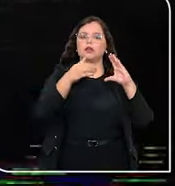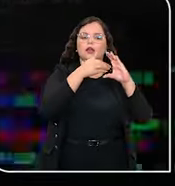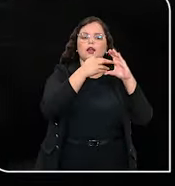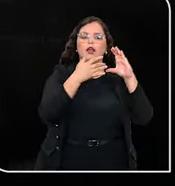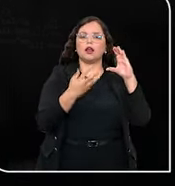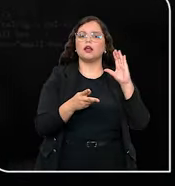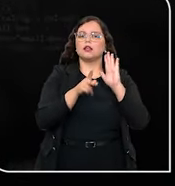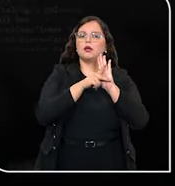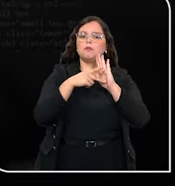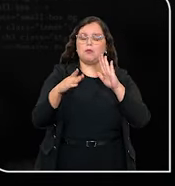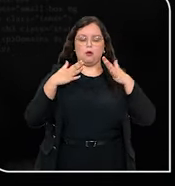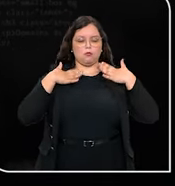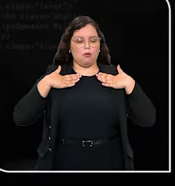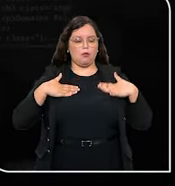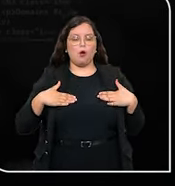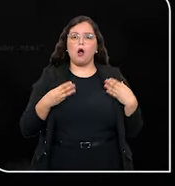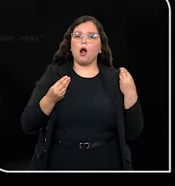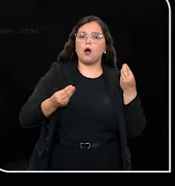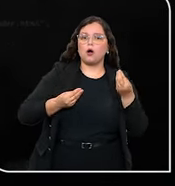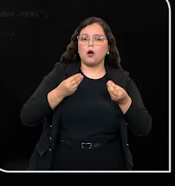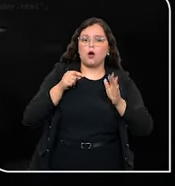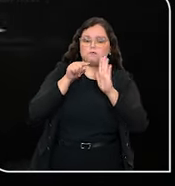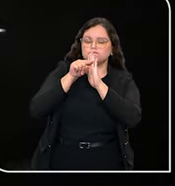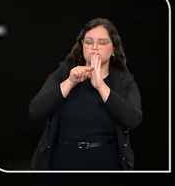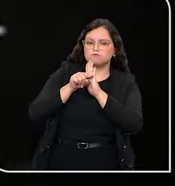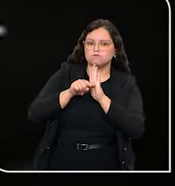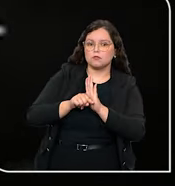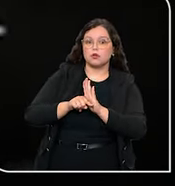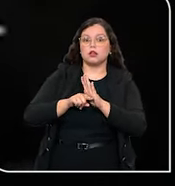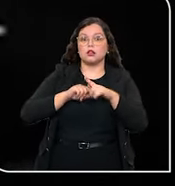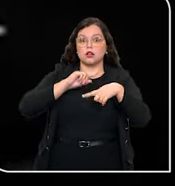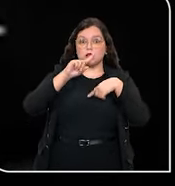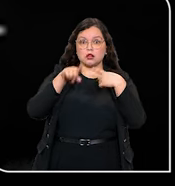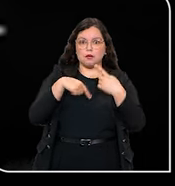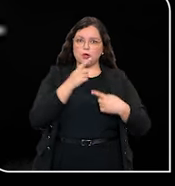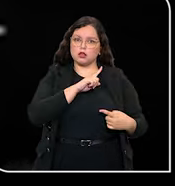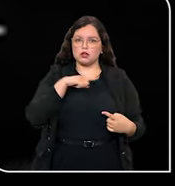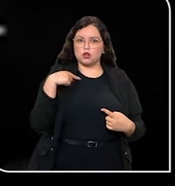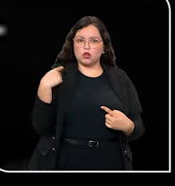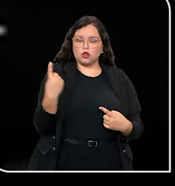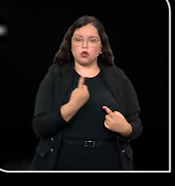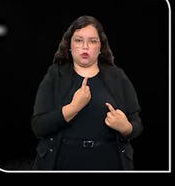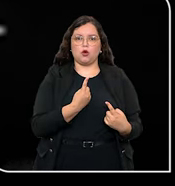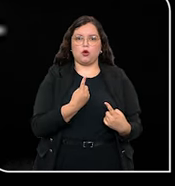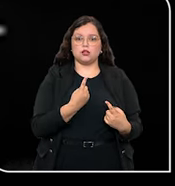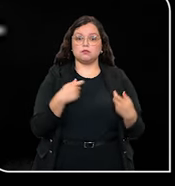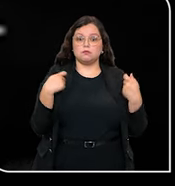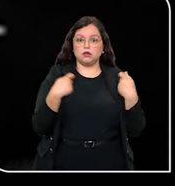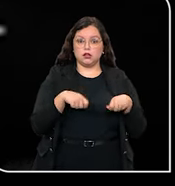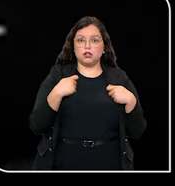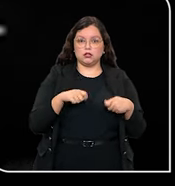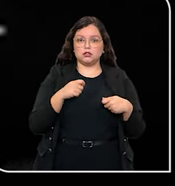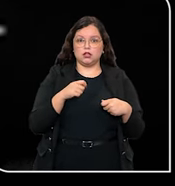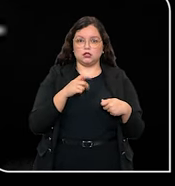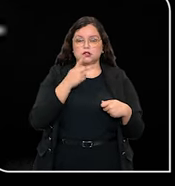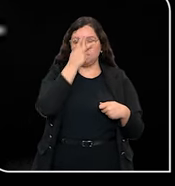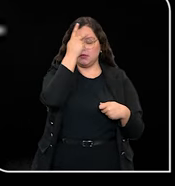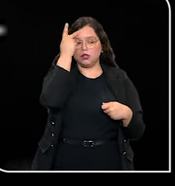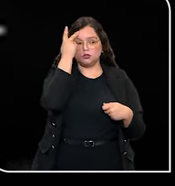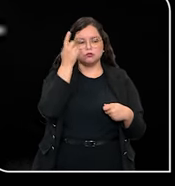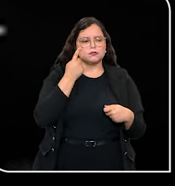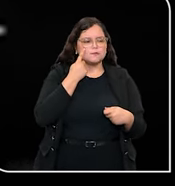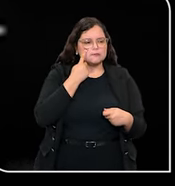características físicas da pessoa investigada. Depois disso, nós devemos colocar a pessoa que